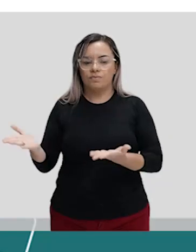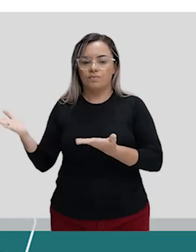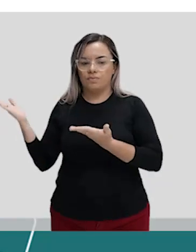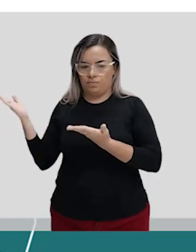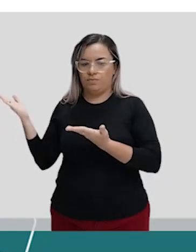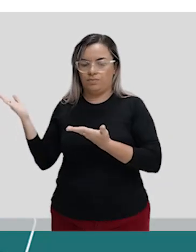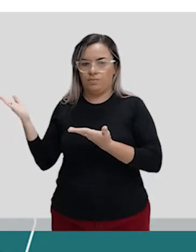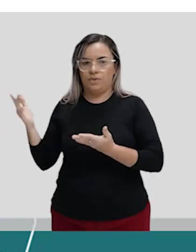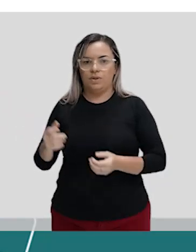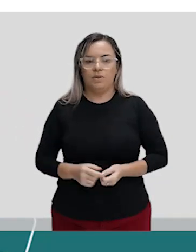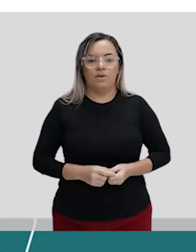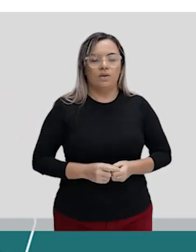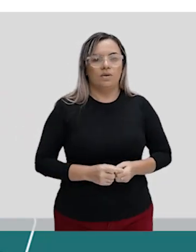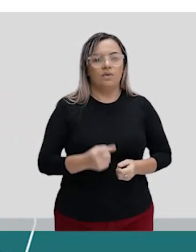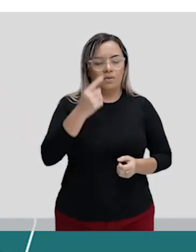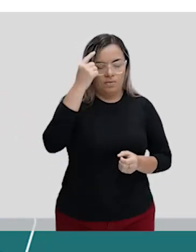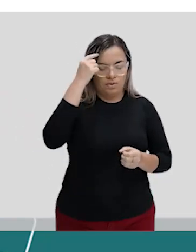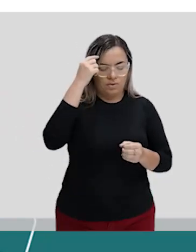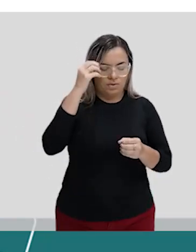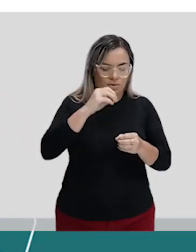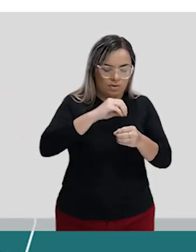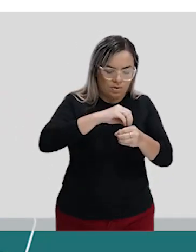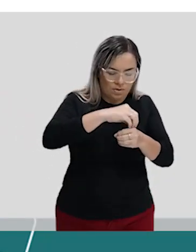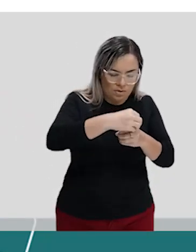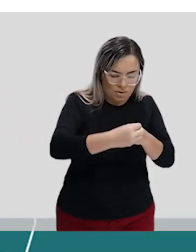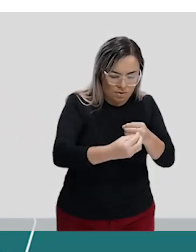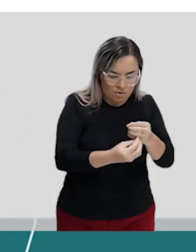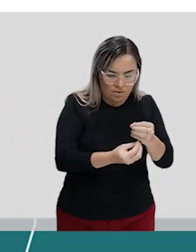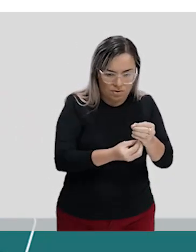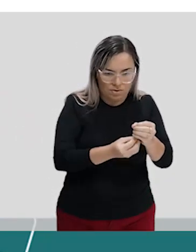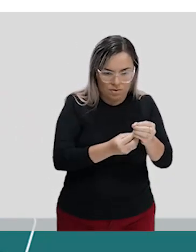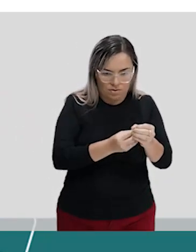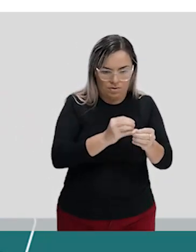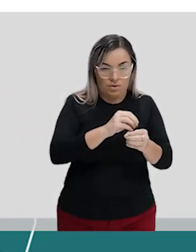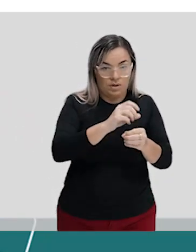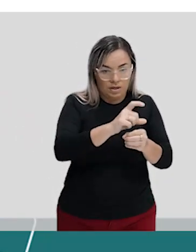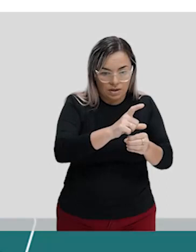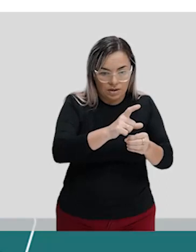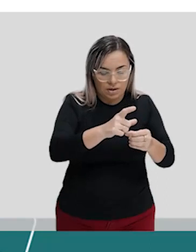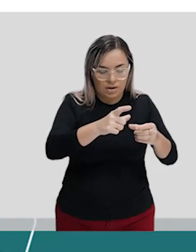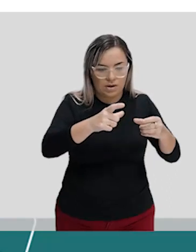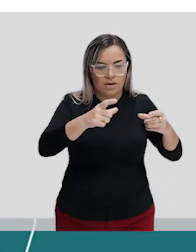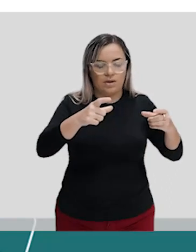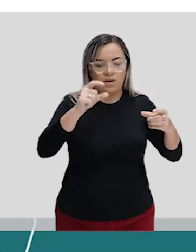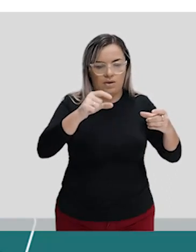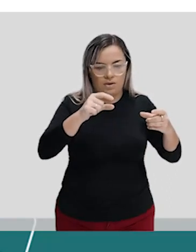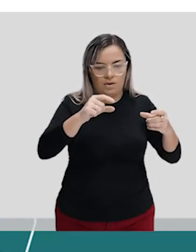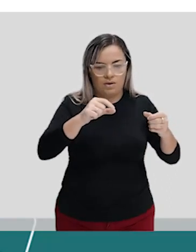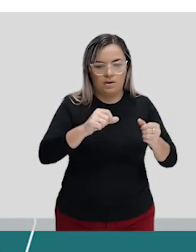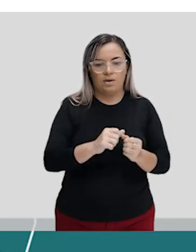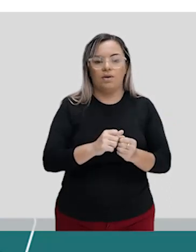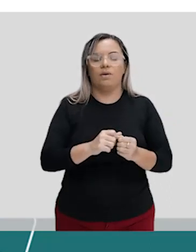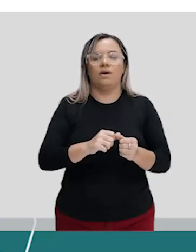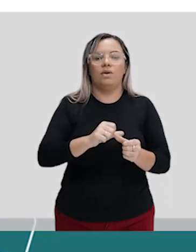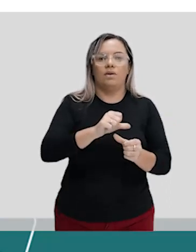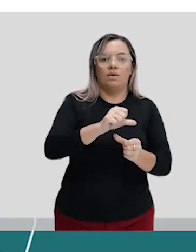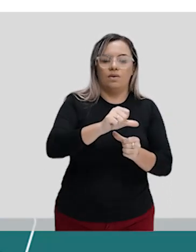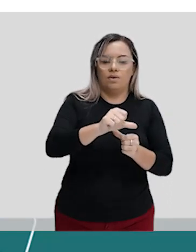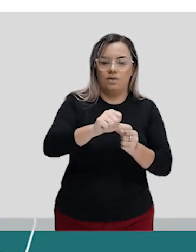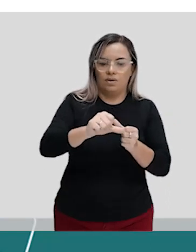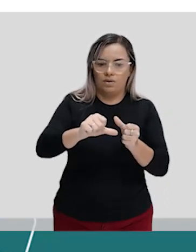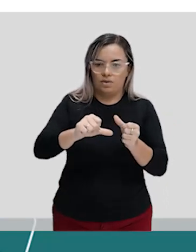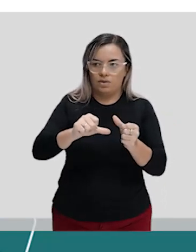um certo formato. E aí, essa proteína, se você tirar ela, você vai perceber que ela é formada por